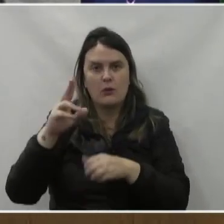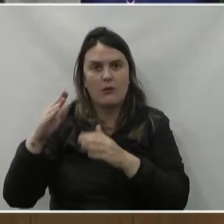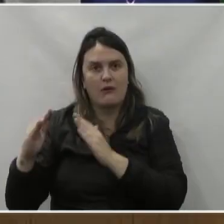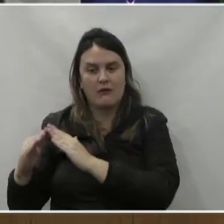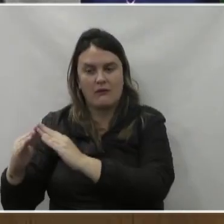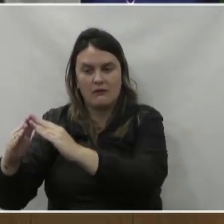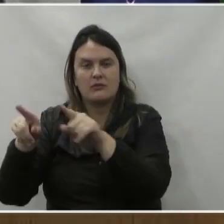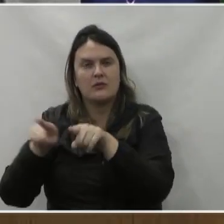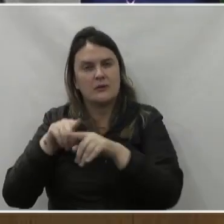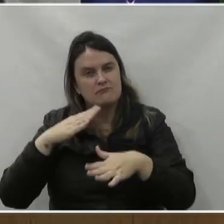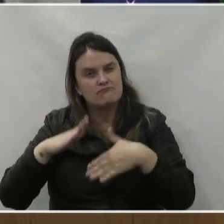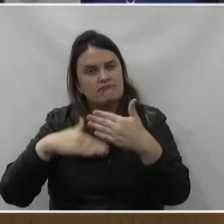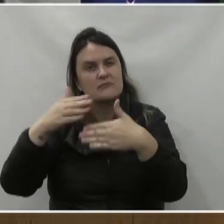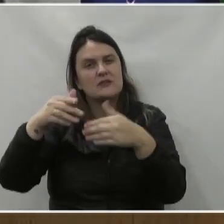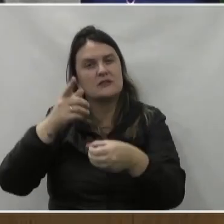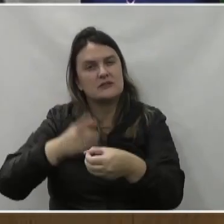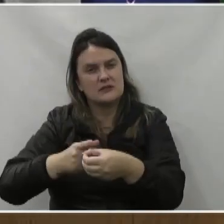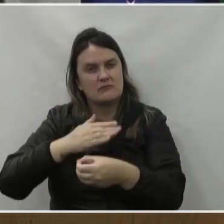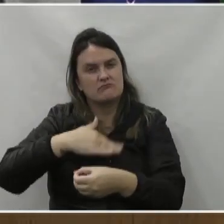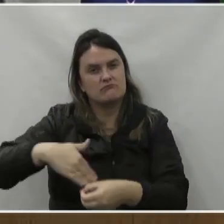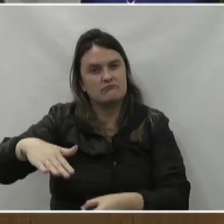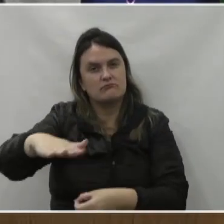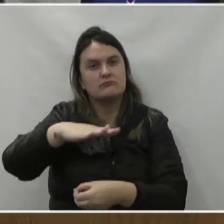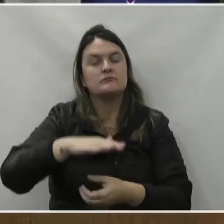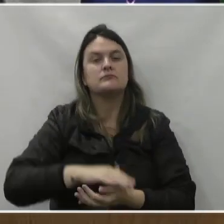e o desenvolvimento urbano da região.